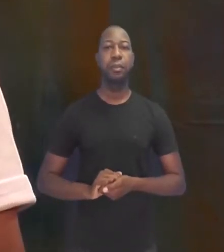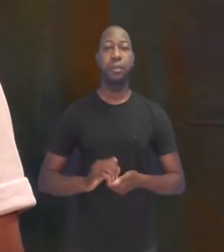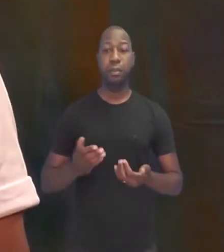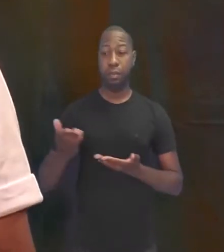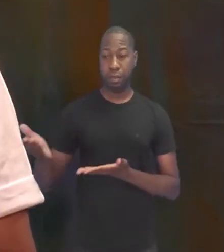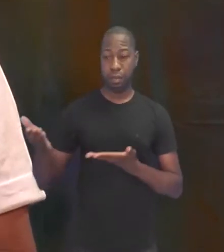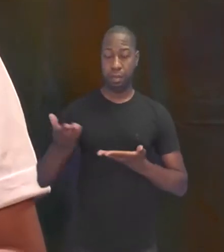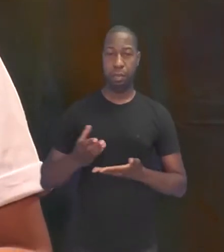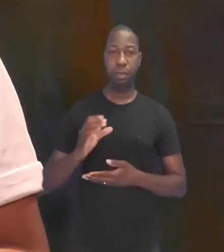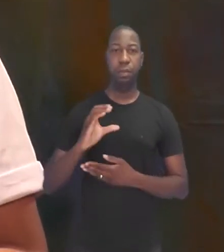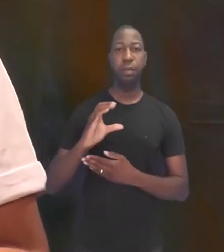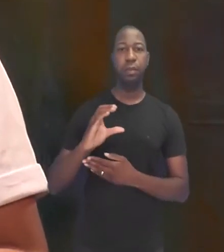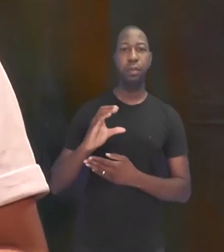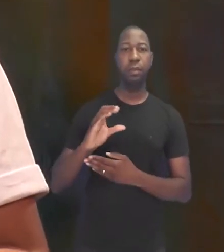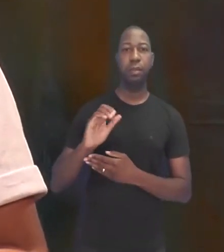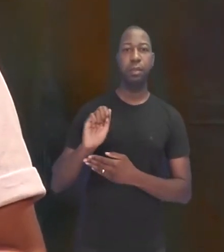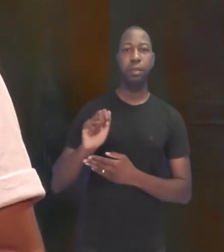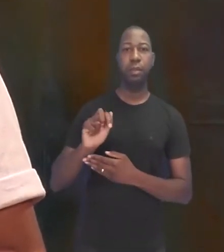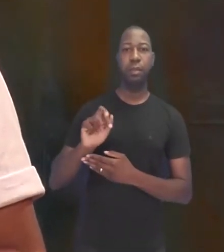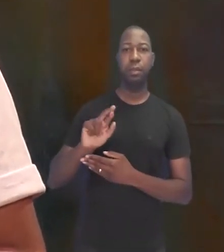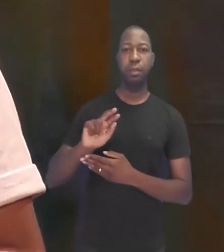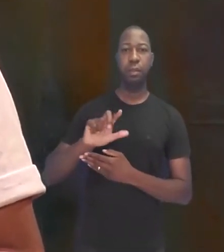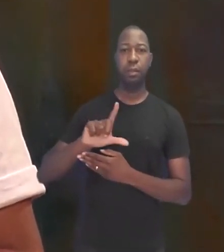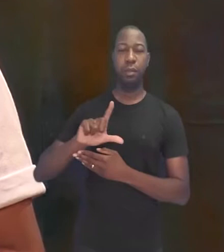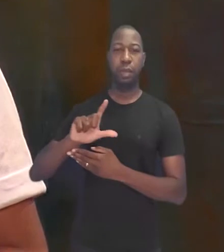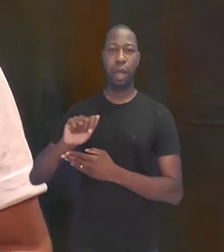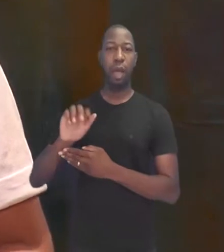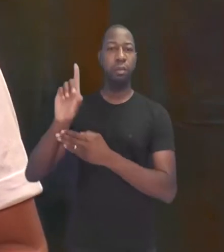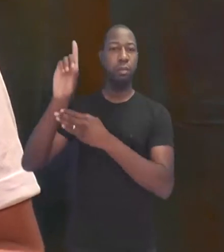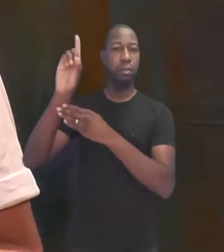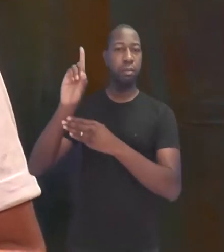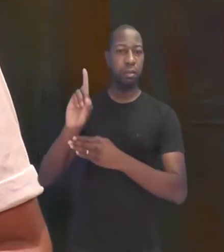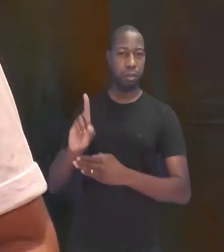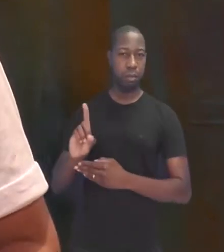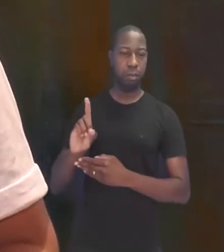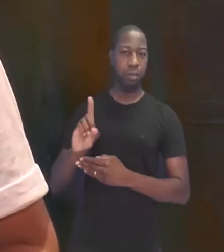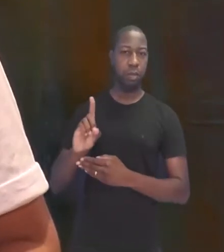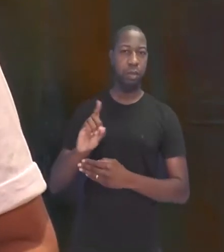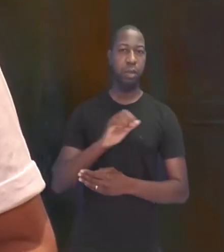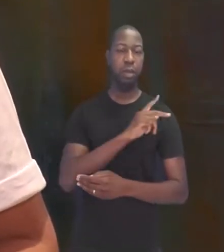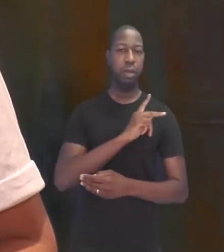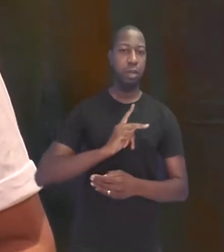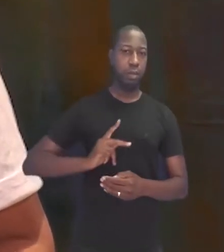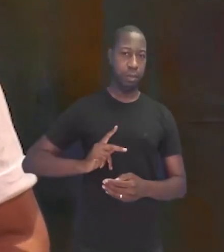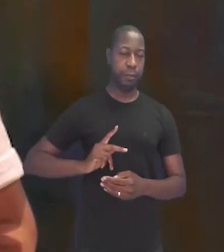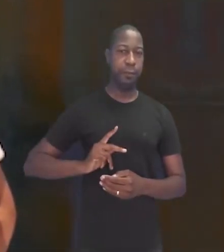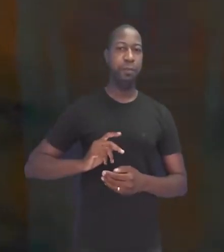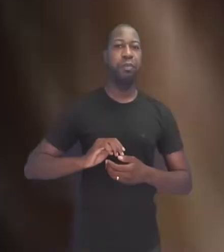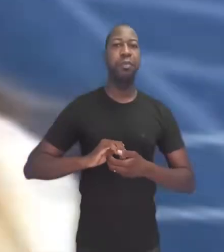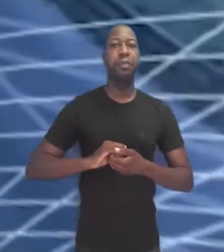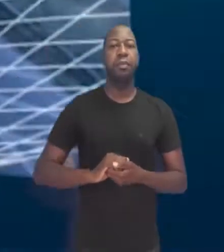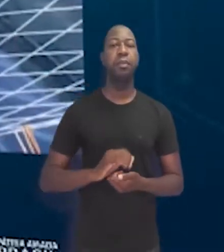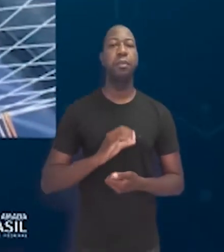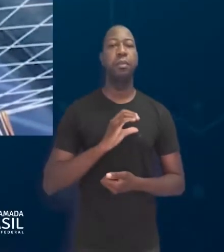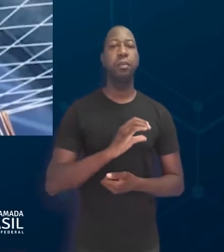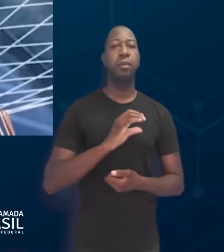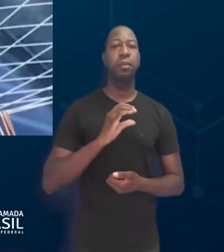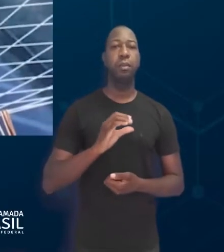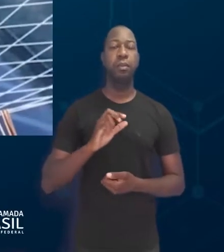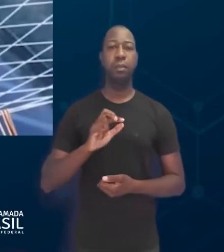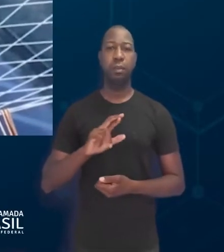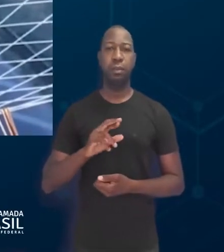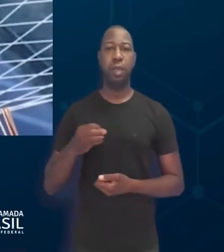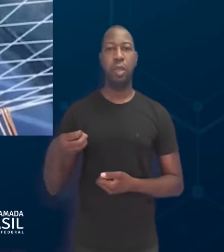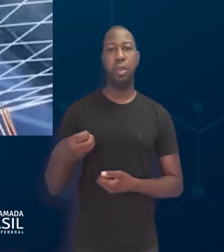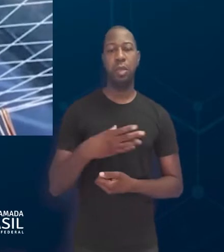Carla Fornazaro, diretora-presidente da CCR Nova Dutra, patrocinador master do evento. Olá, eu sou a